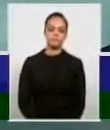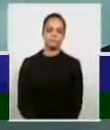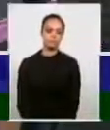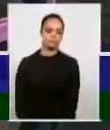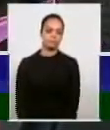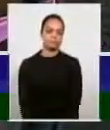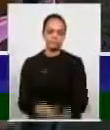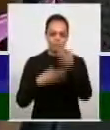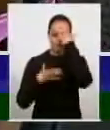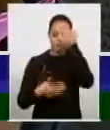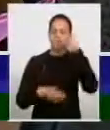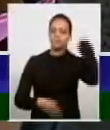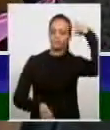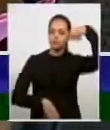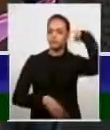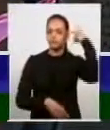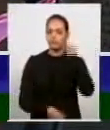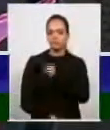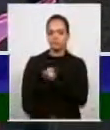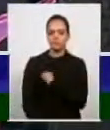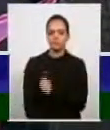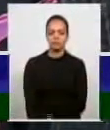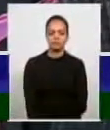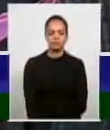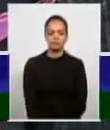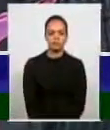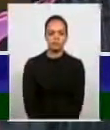Agradeço, vereador Silésio Miranda.